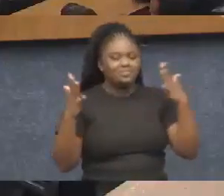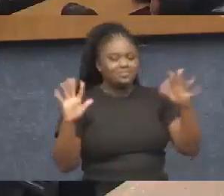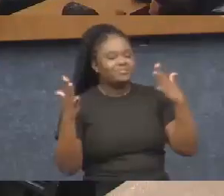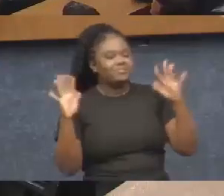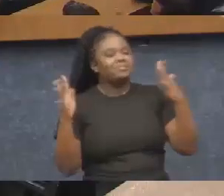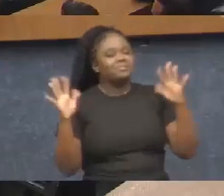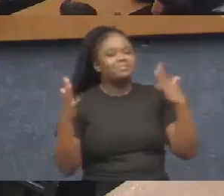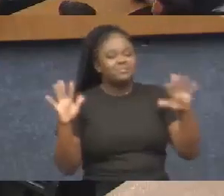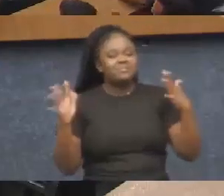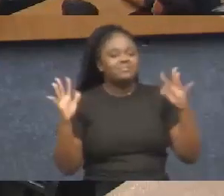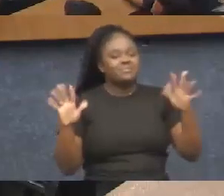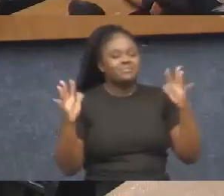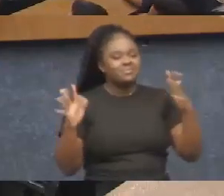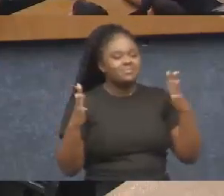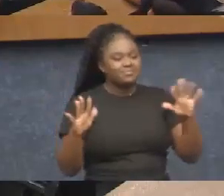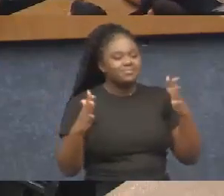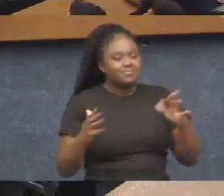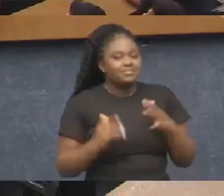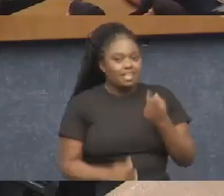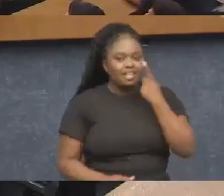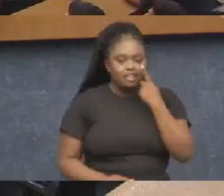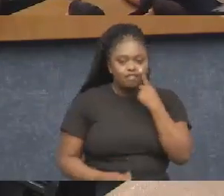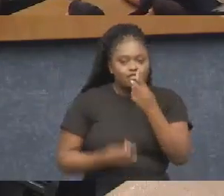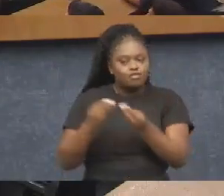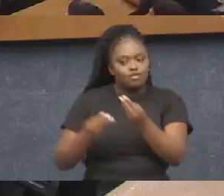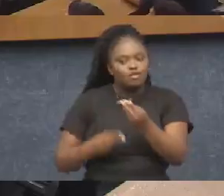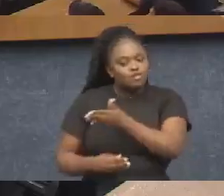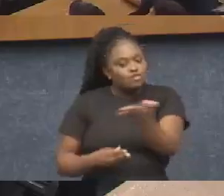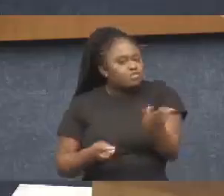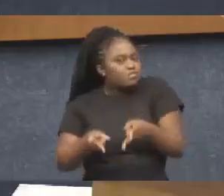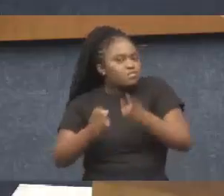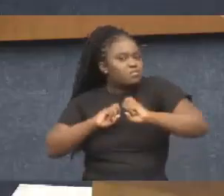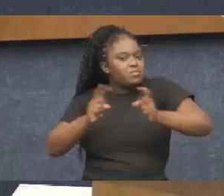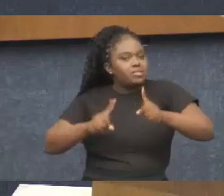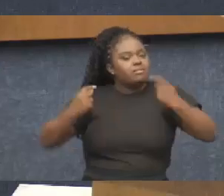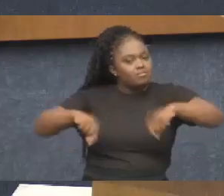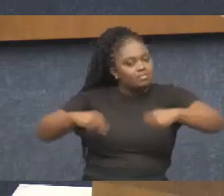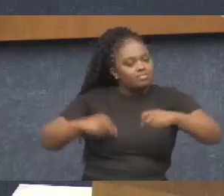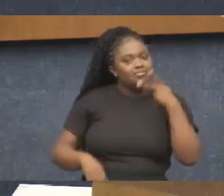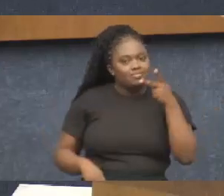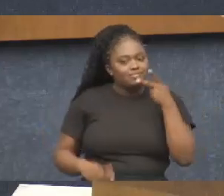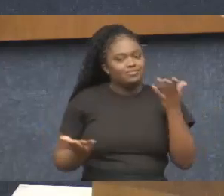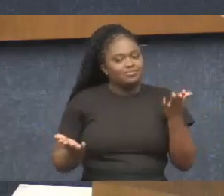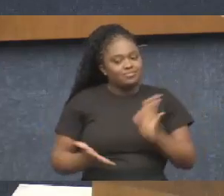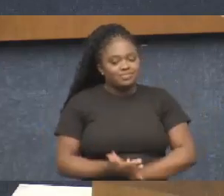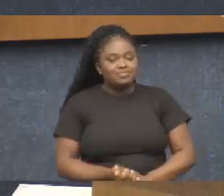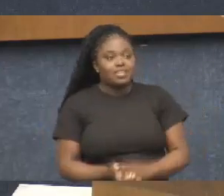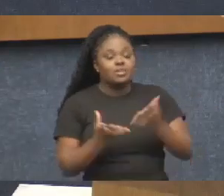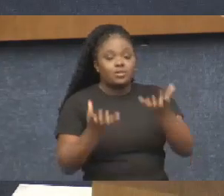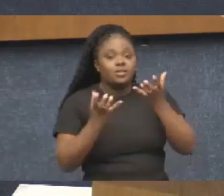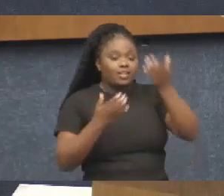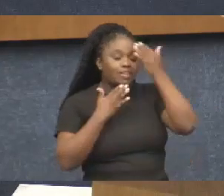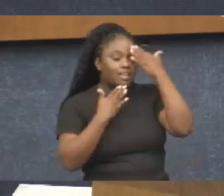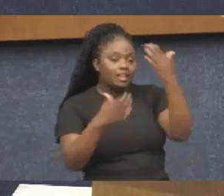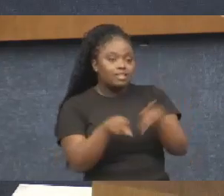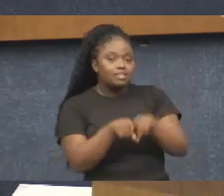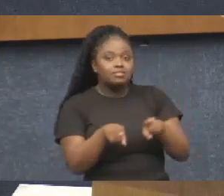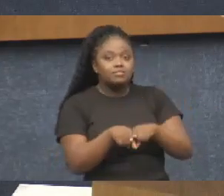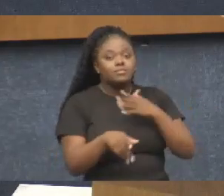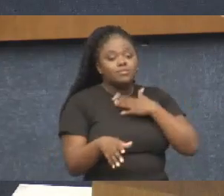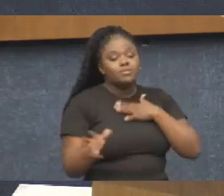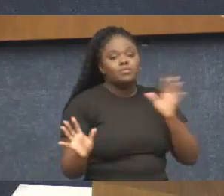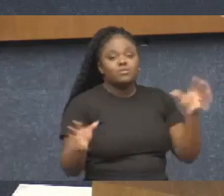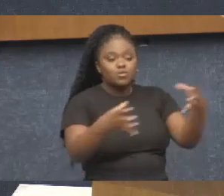Obrigado. Está vendo que eles não percebem? Eu tenho que falar? É, eu queria agradecer também ao meu público,